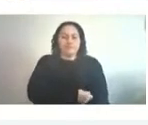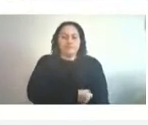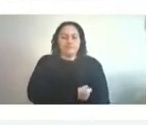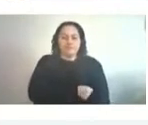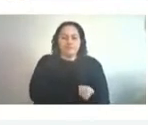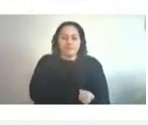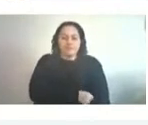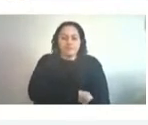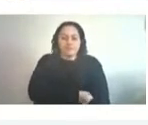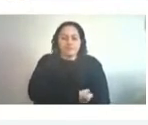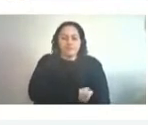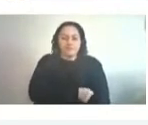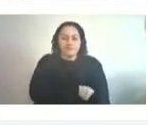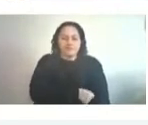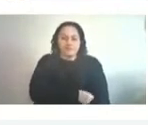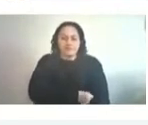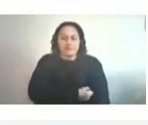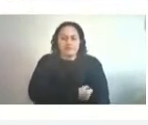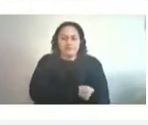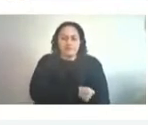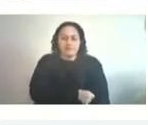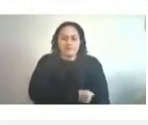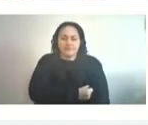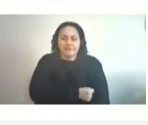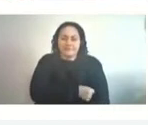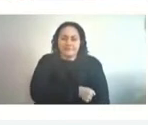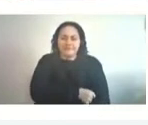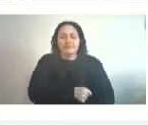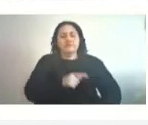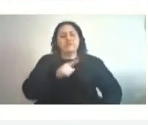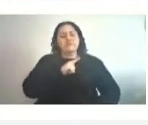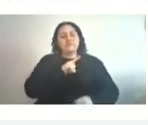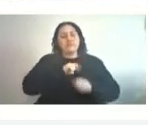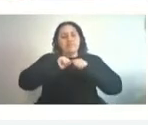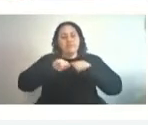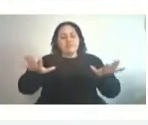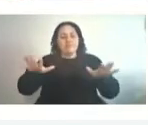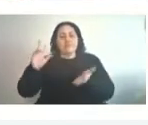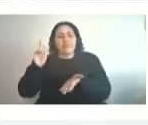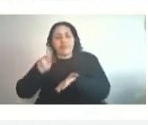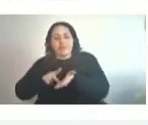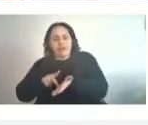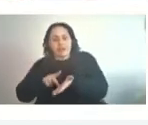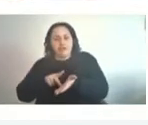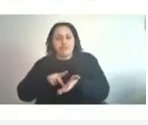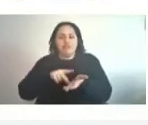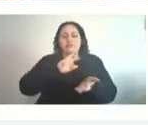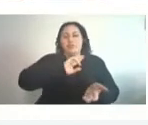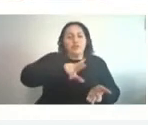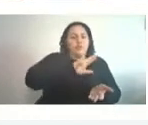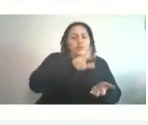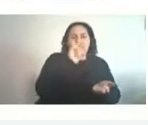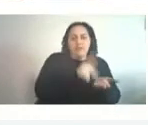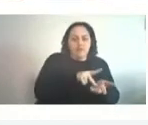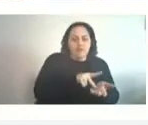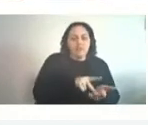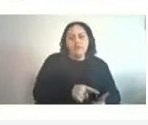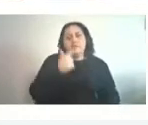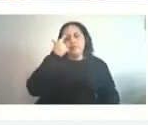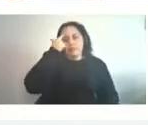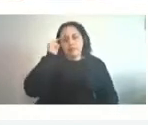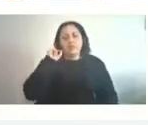Essa bolarização entre verdade e inverdade, né, ela estimulou a compreensão de que o acerto está ligado a uma